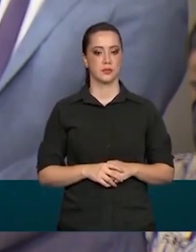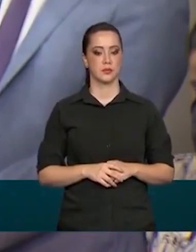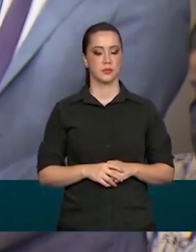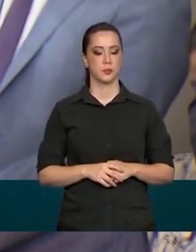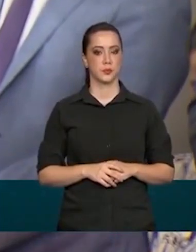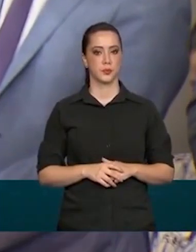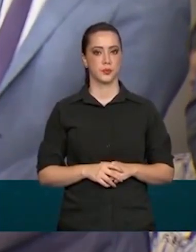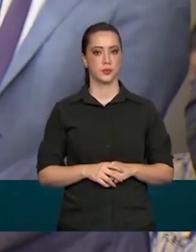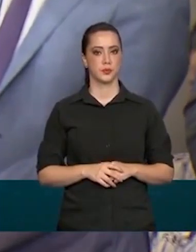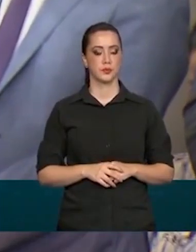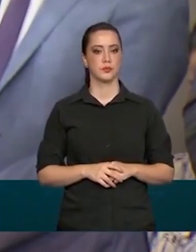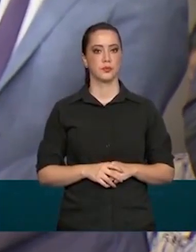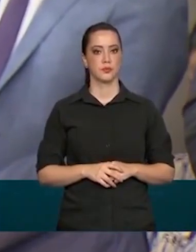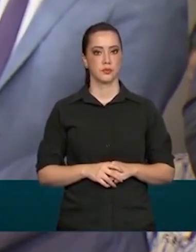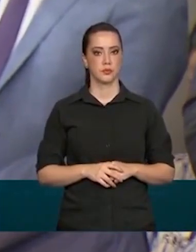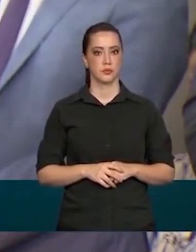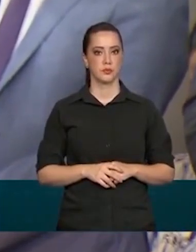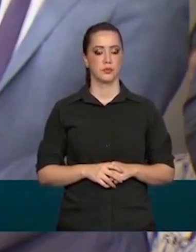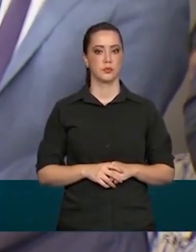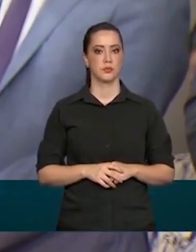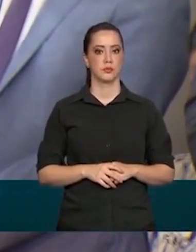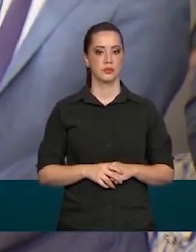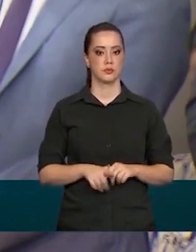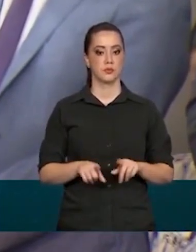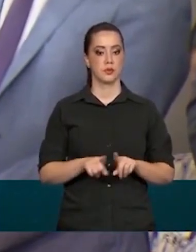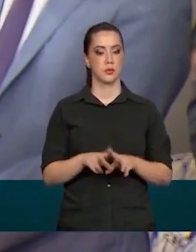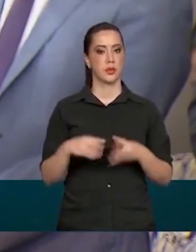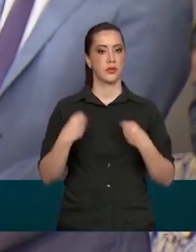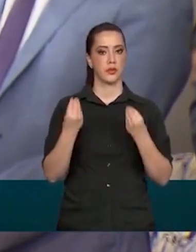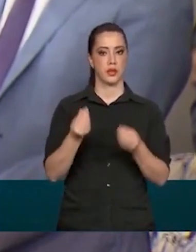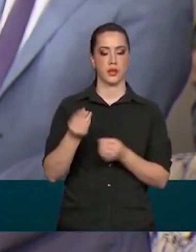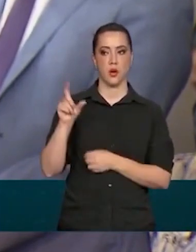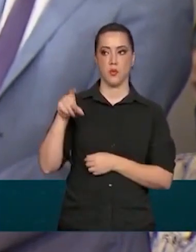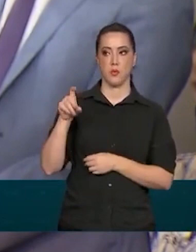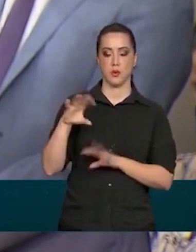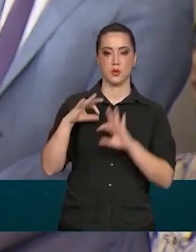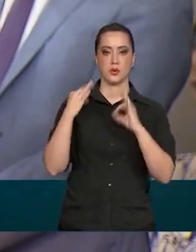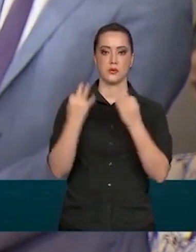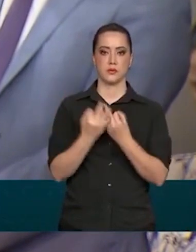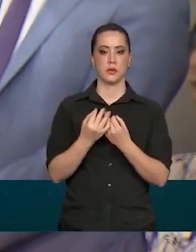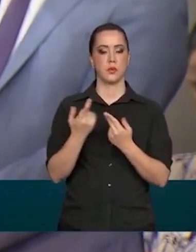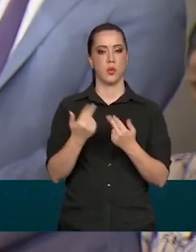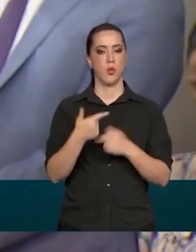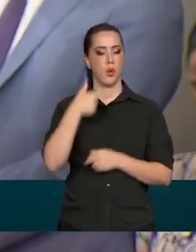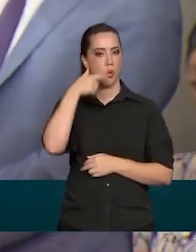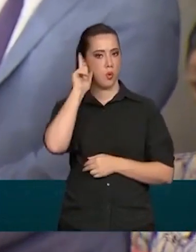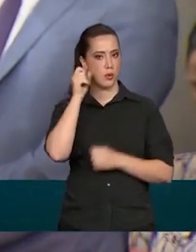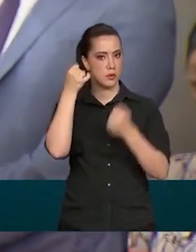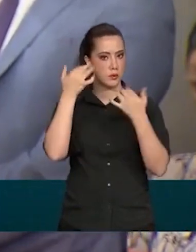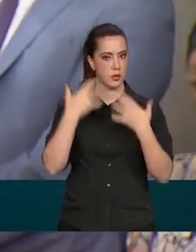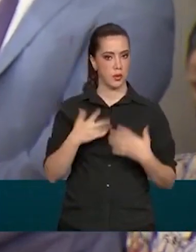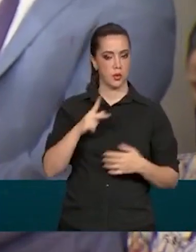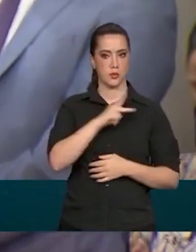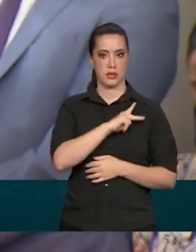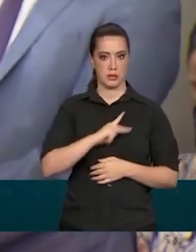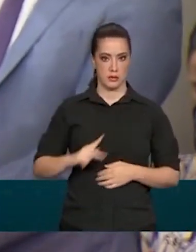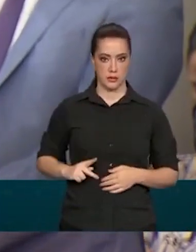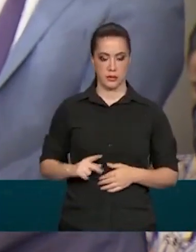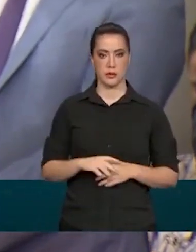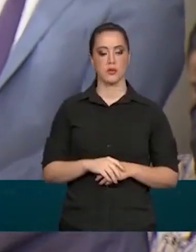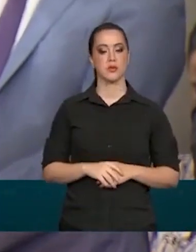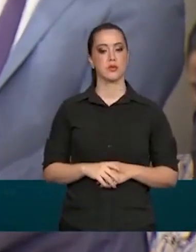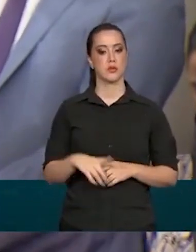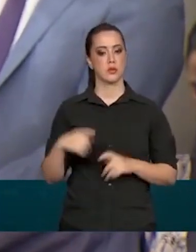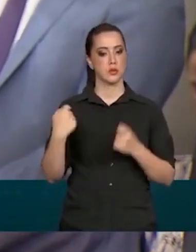além de garantir o Bolsa Família, como ainda ontem reafirmou o presidente,